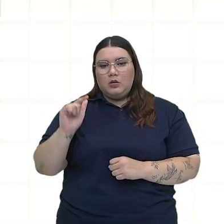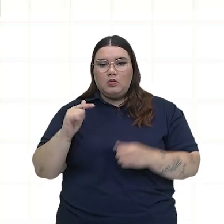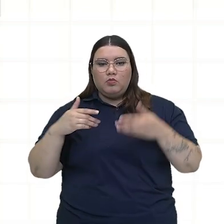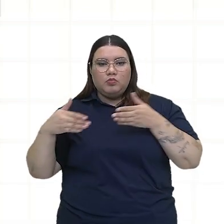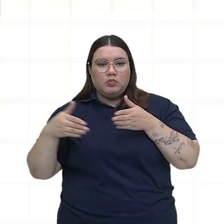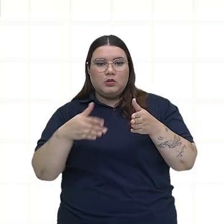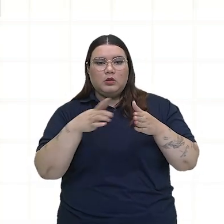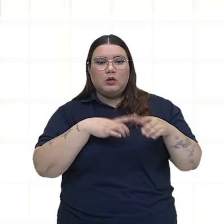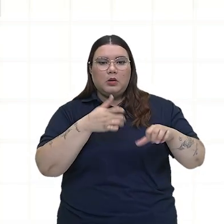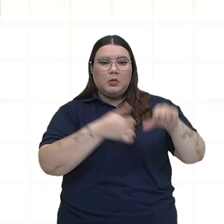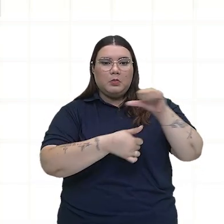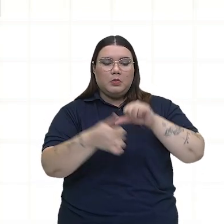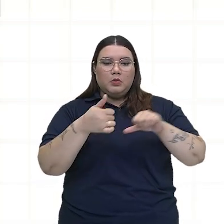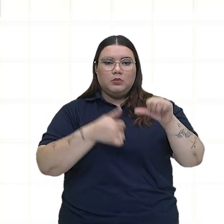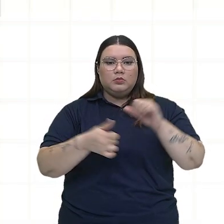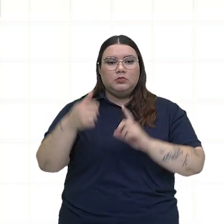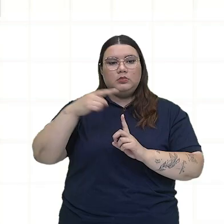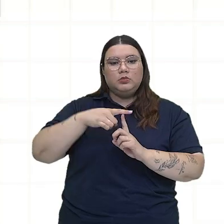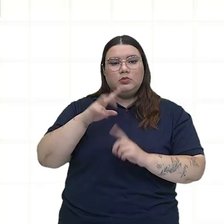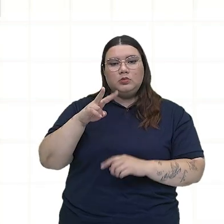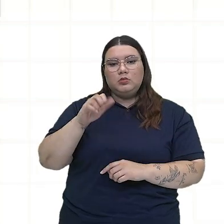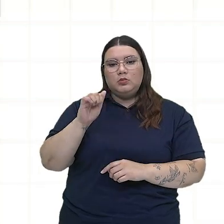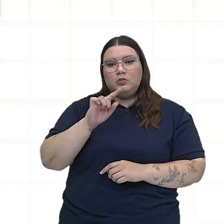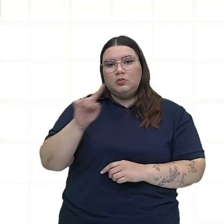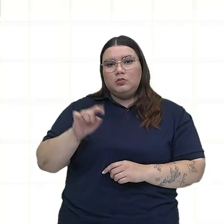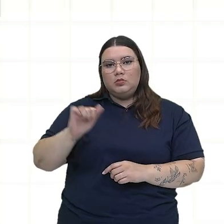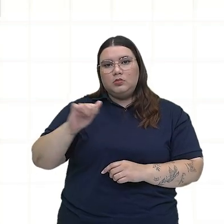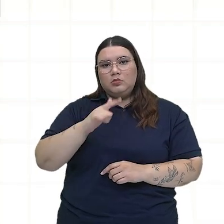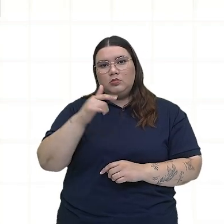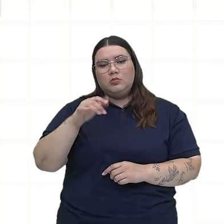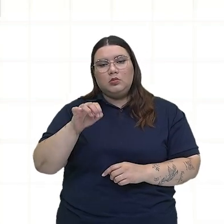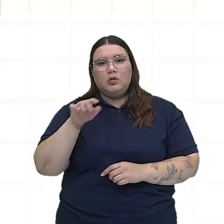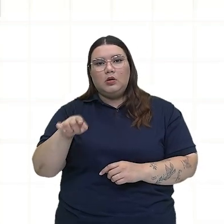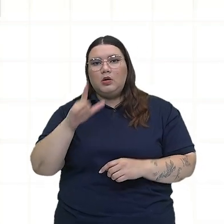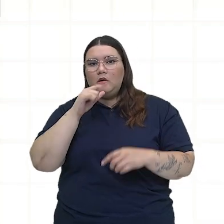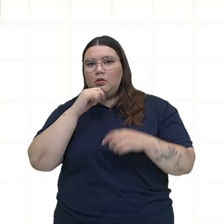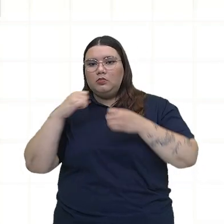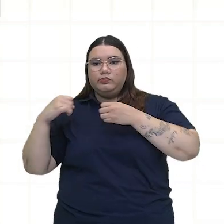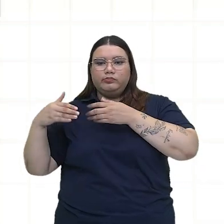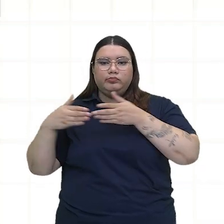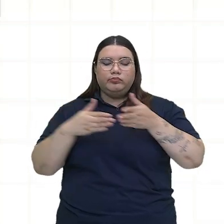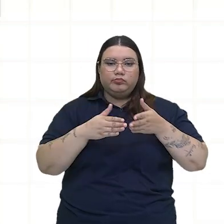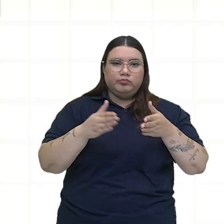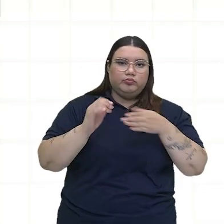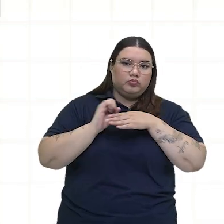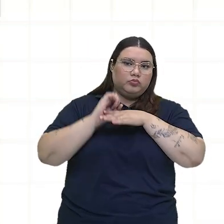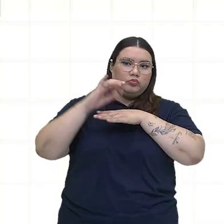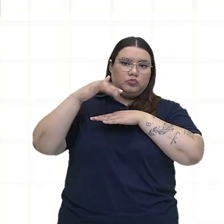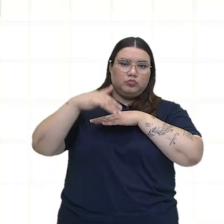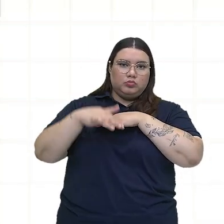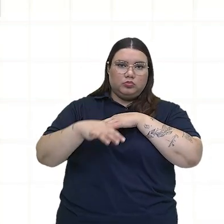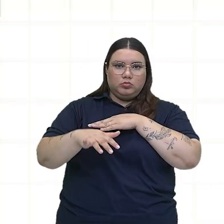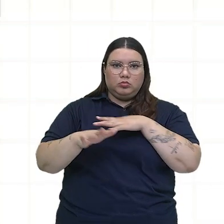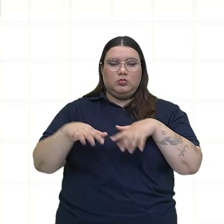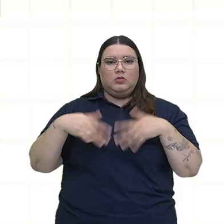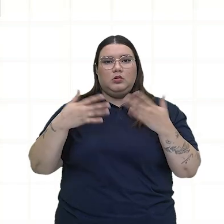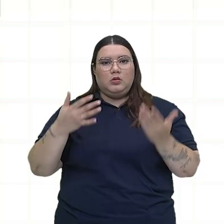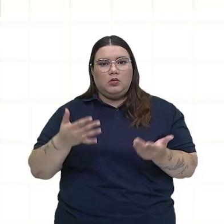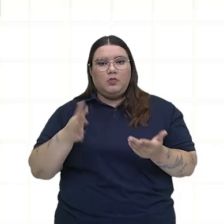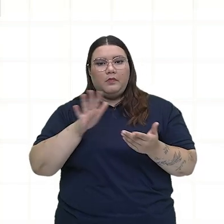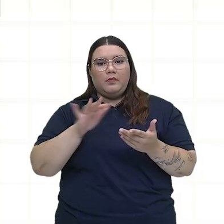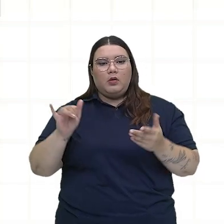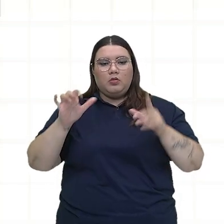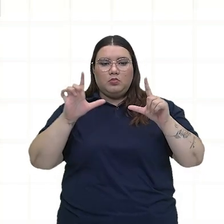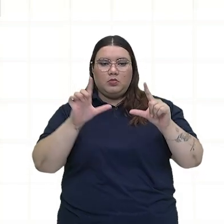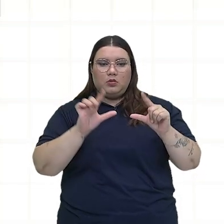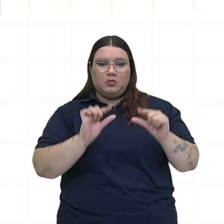vai estar mudando a vazão daquele leito de rio, daquele igarapé. Então, vai diminuir,